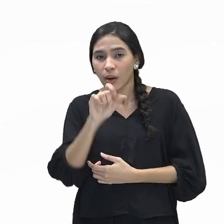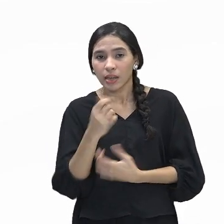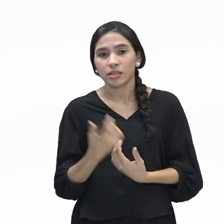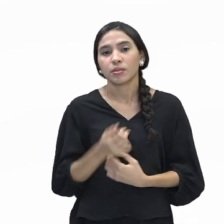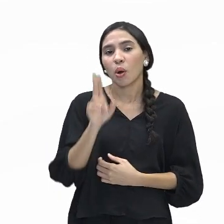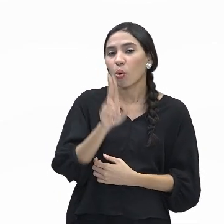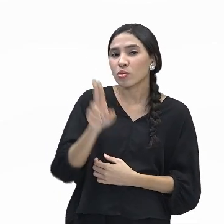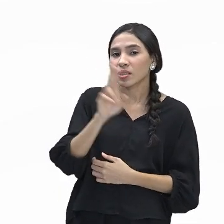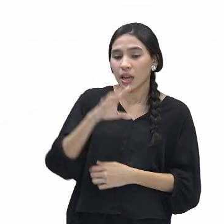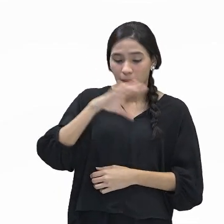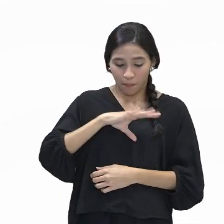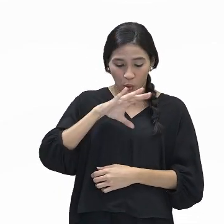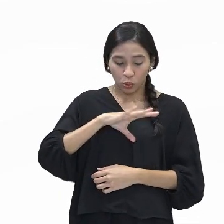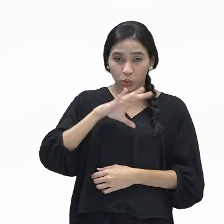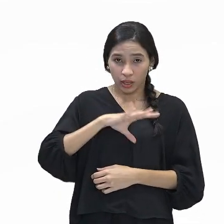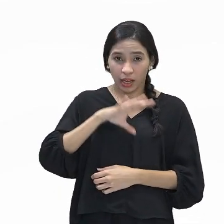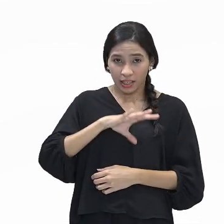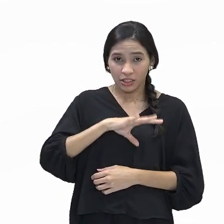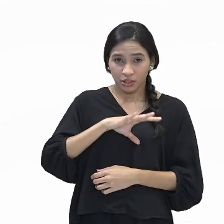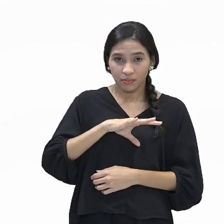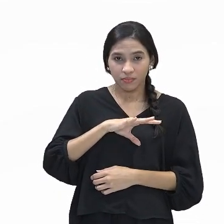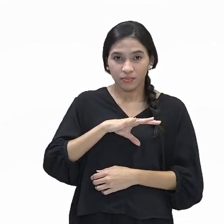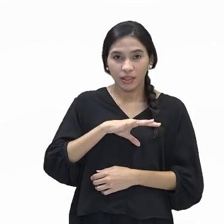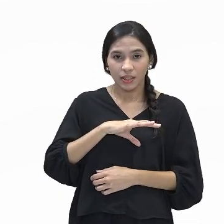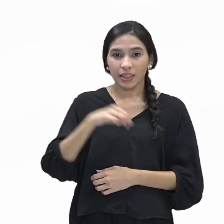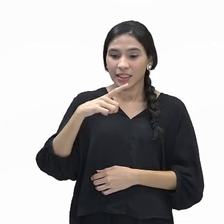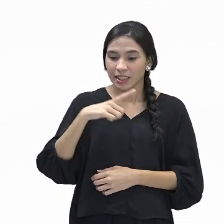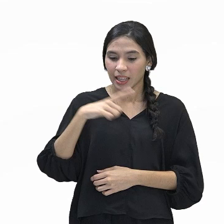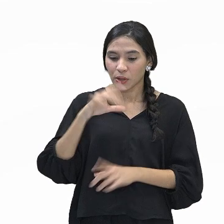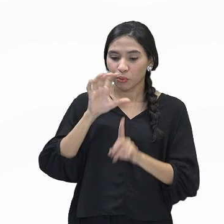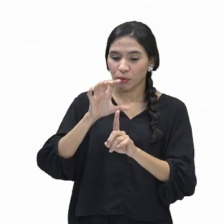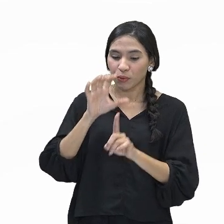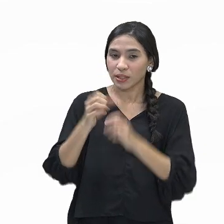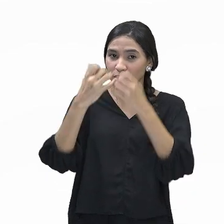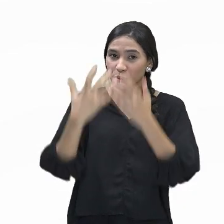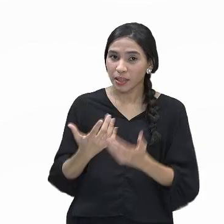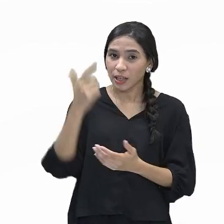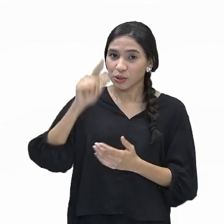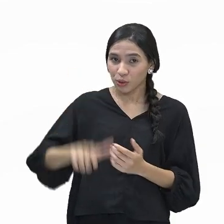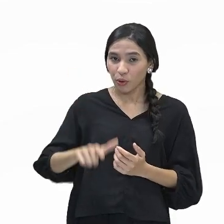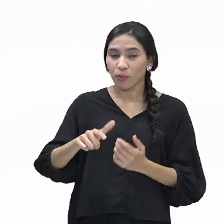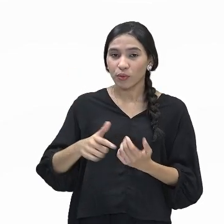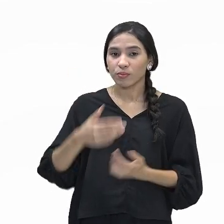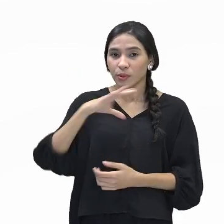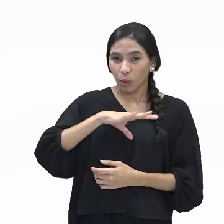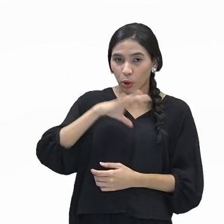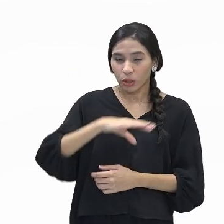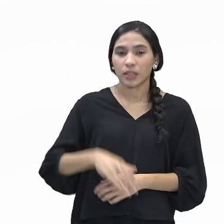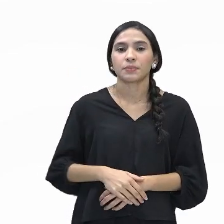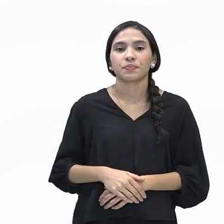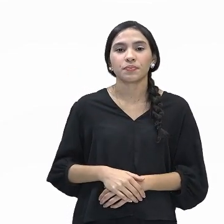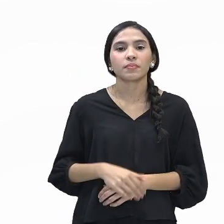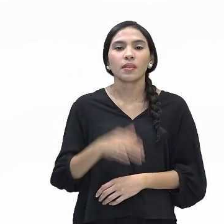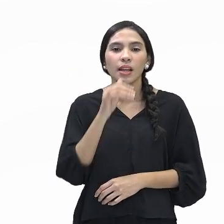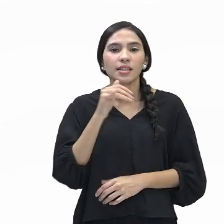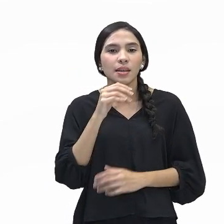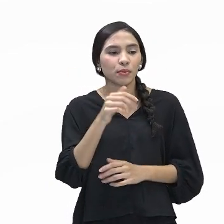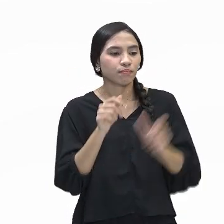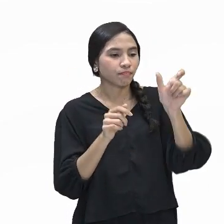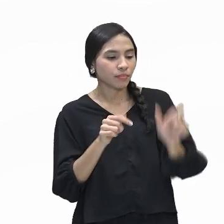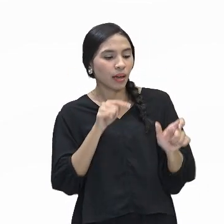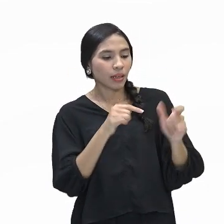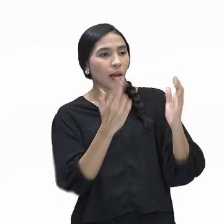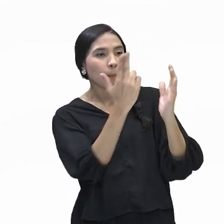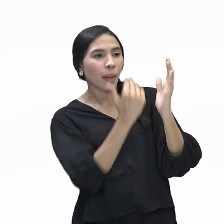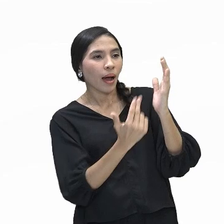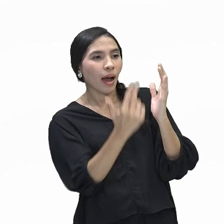portuguesa para falar da própria língua portuguesa, uma metalinguagem. Um desenho, e o artista lá desenhando, e eu pego o desenho